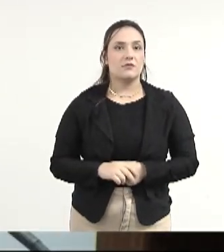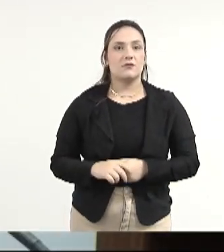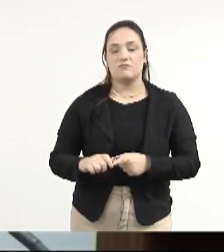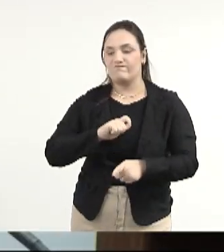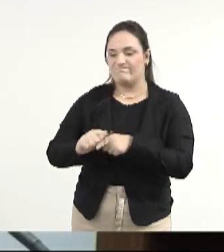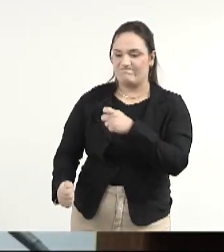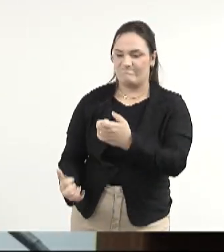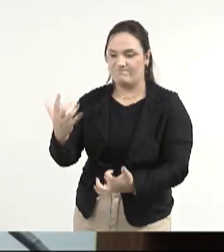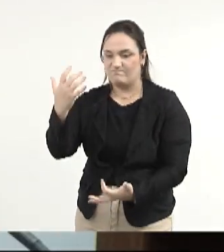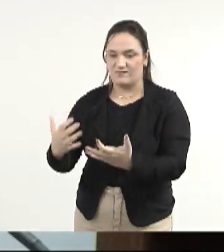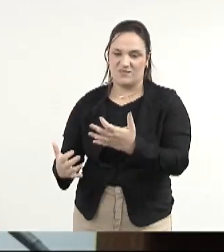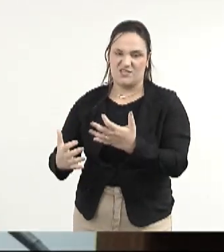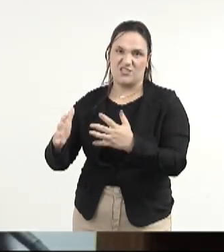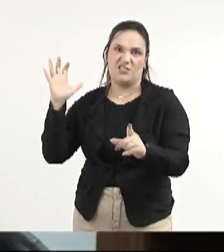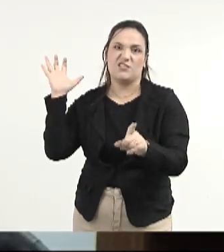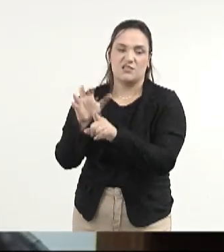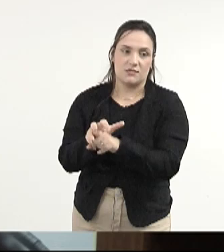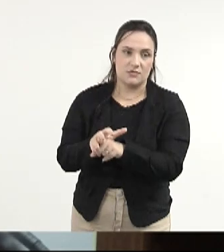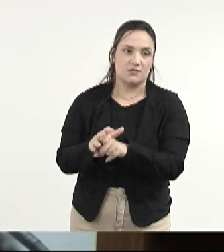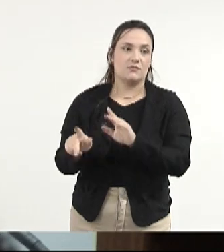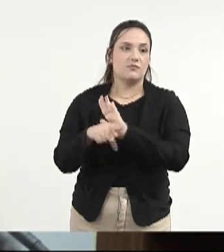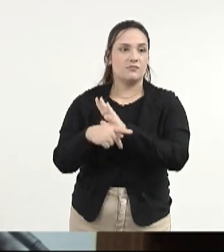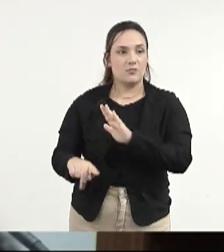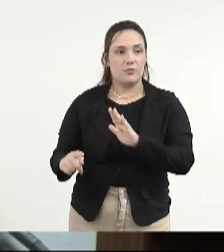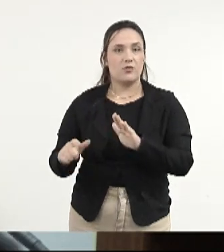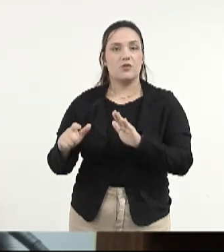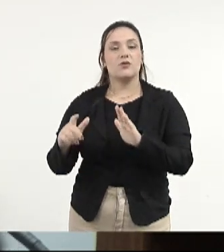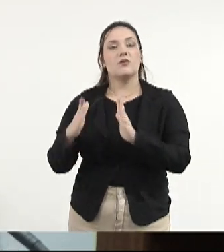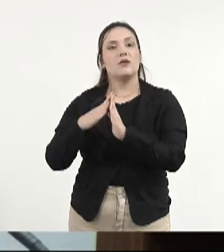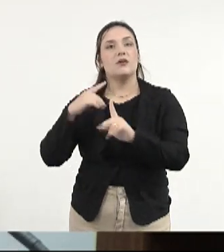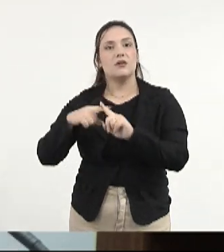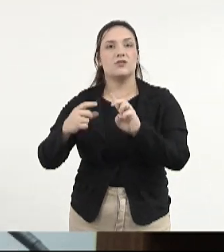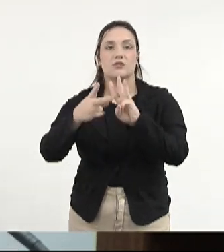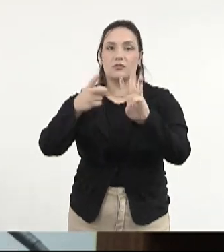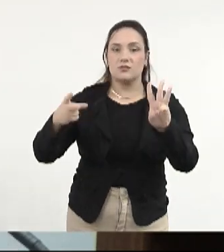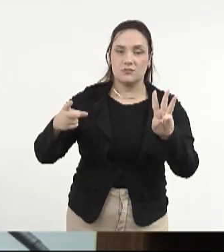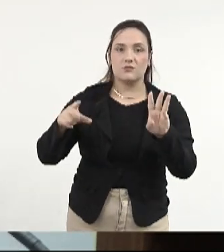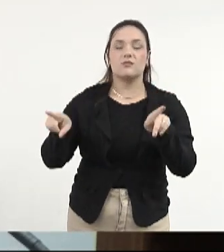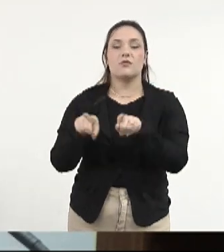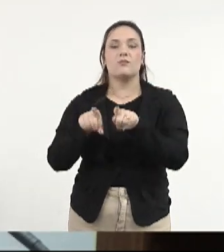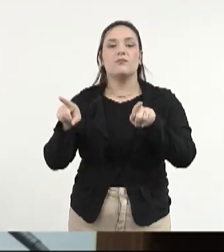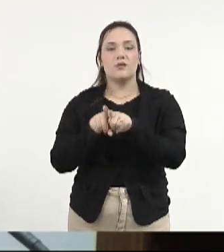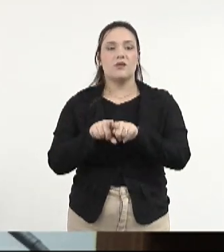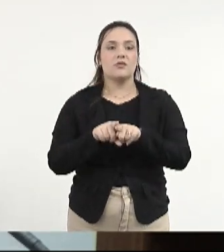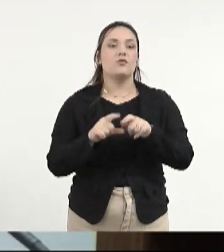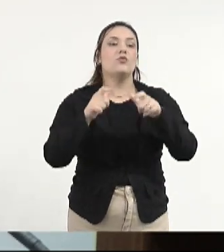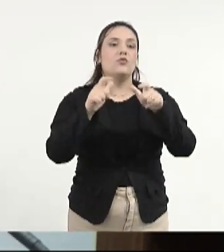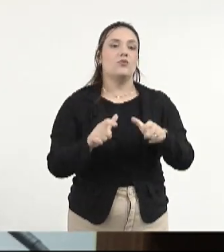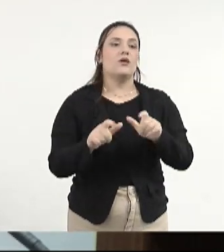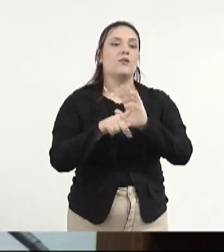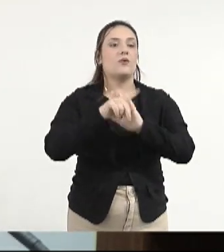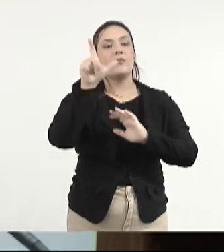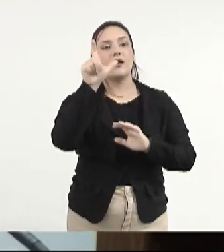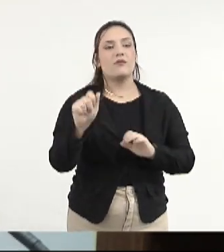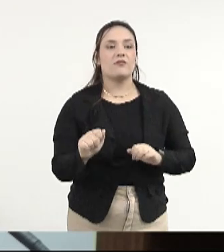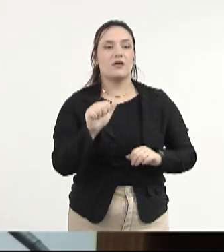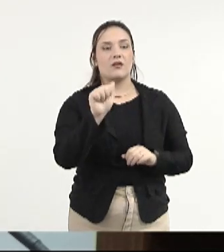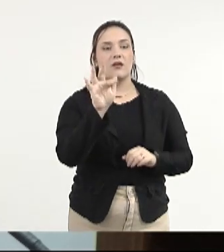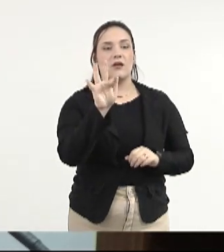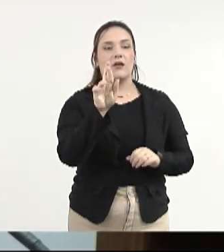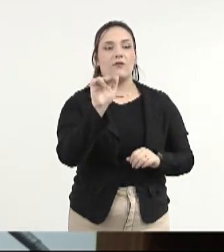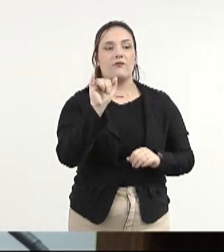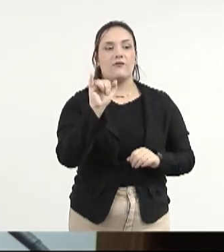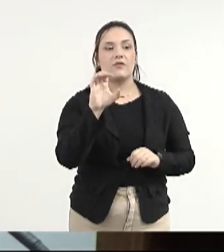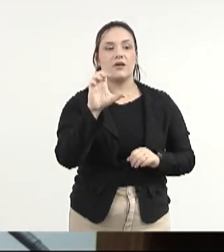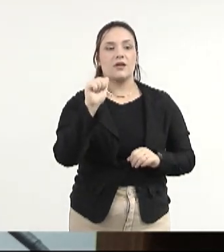ataques criminosos aos templos religiosos indígenas e aos templos religiosos de matrizes africanas.